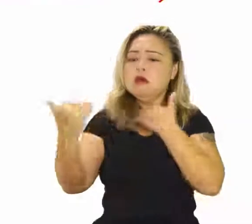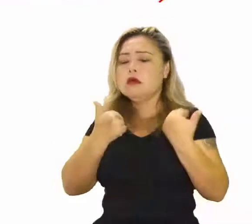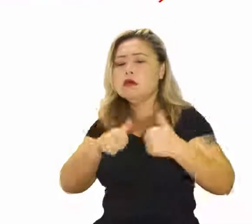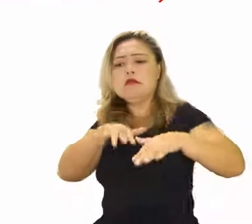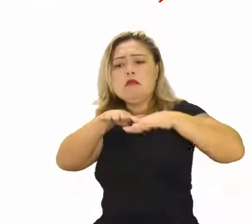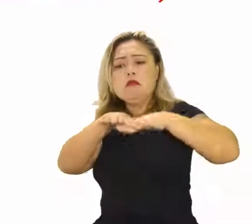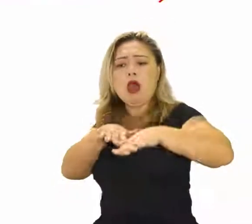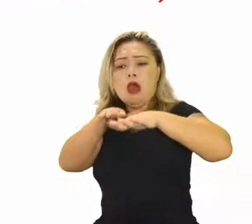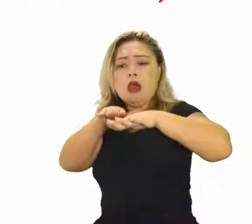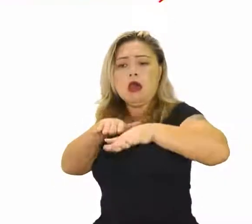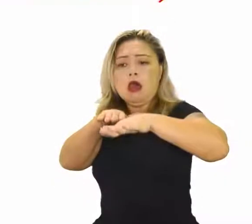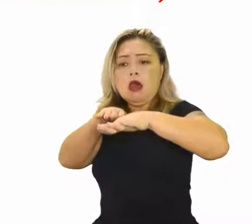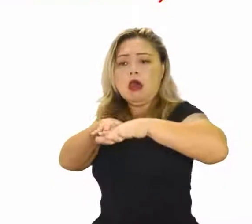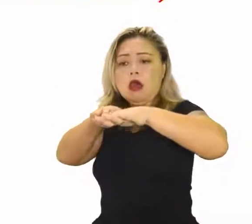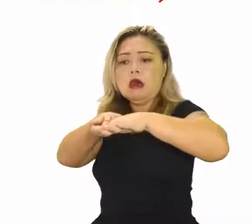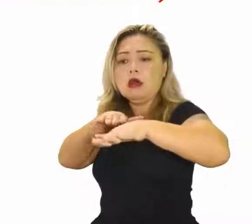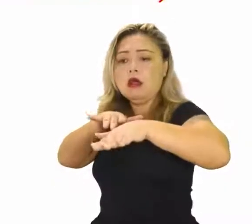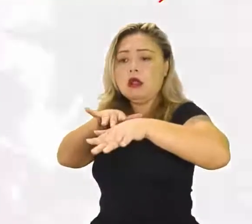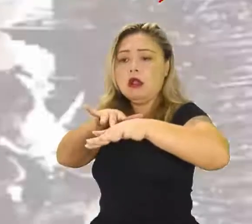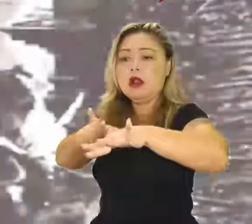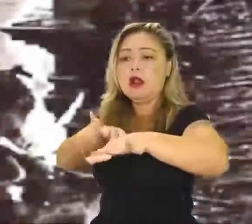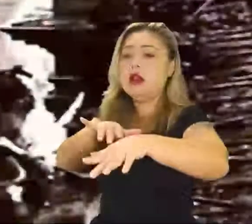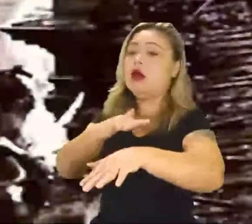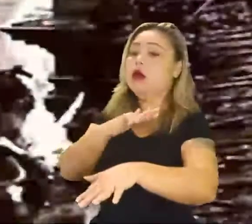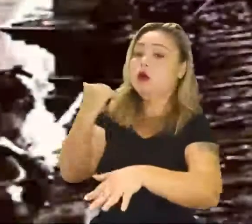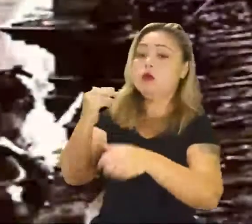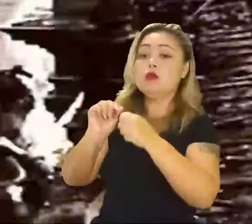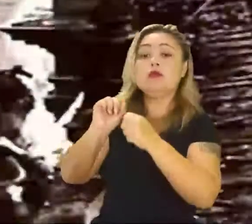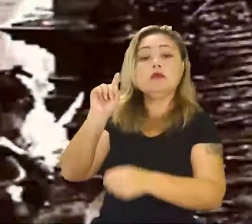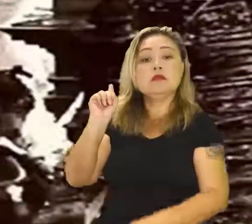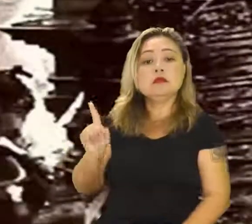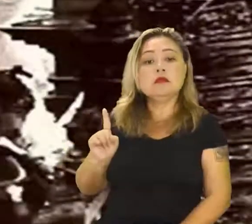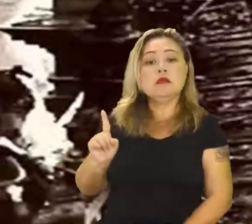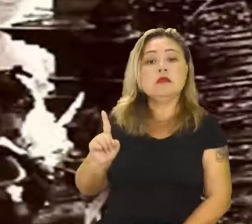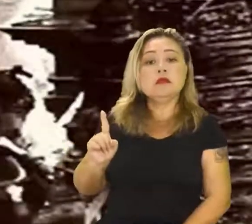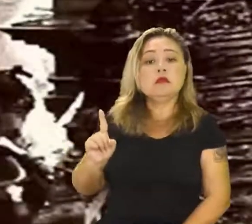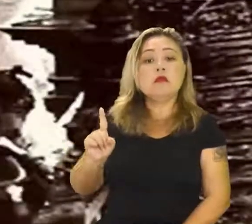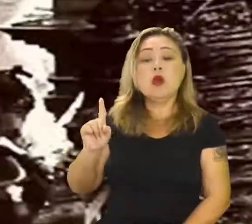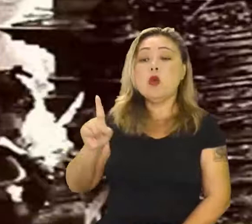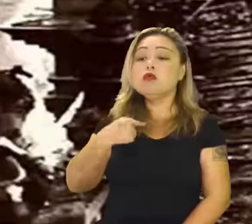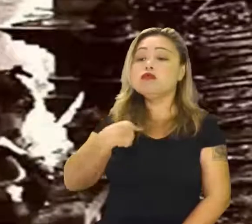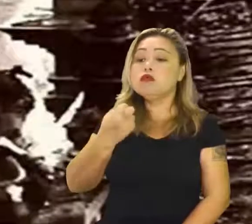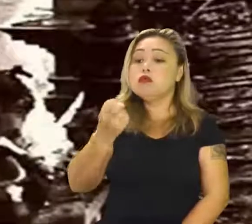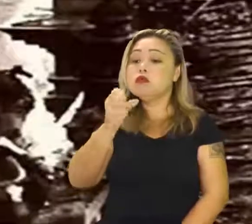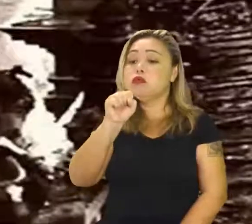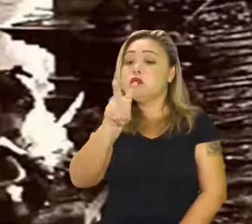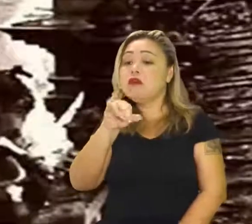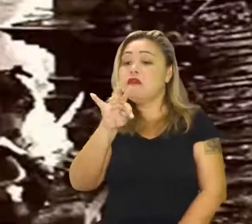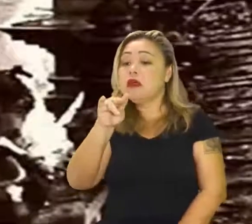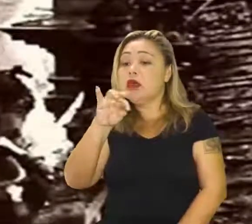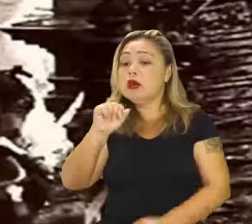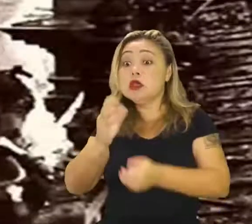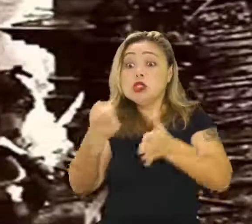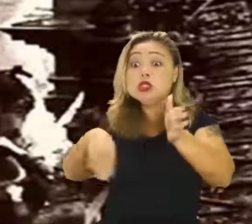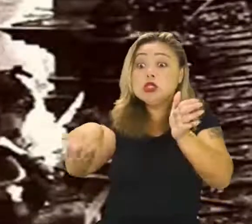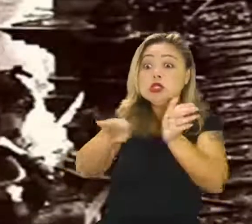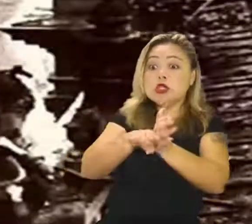marcha para a morte. Essa marcha para a morte. Os soviéticos, eles chegam a